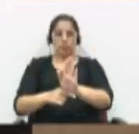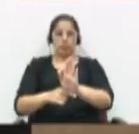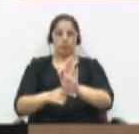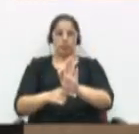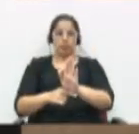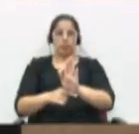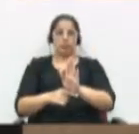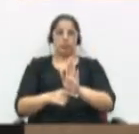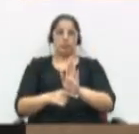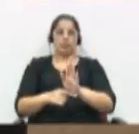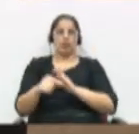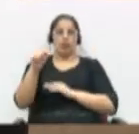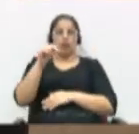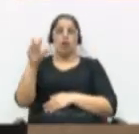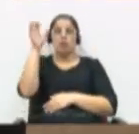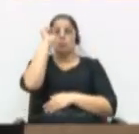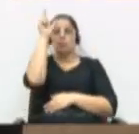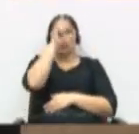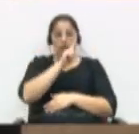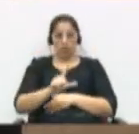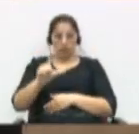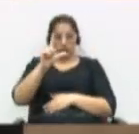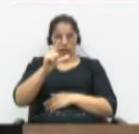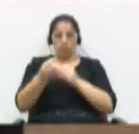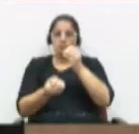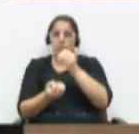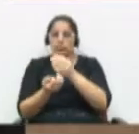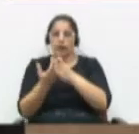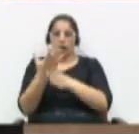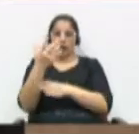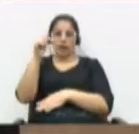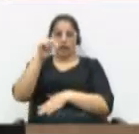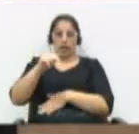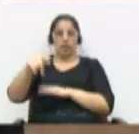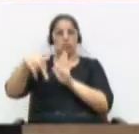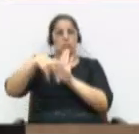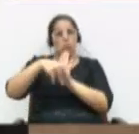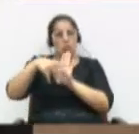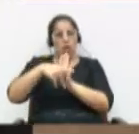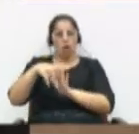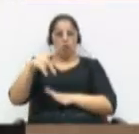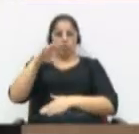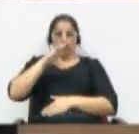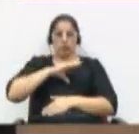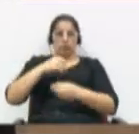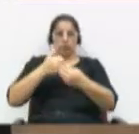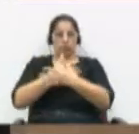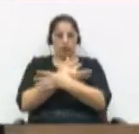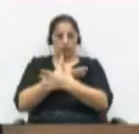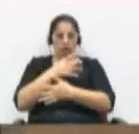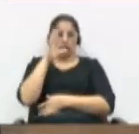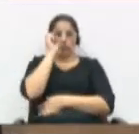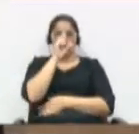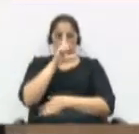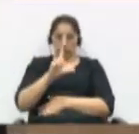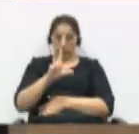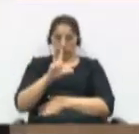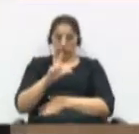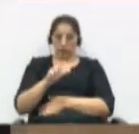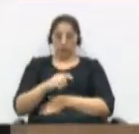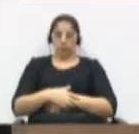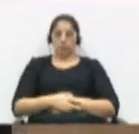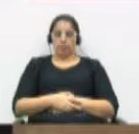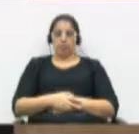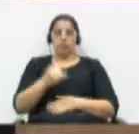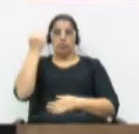genuinamente limeirense, fundada aqui na cidade de Limeira. Quando nós tivemos